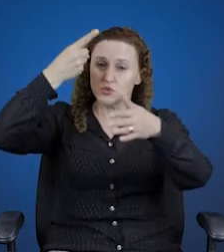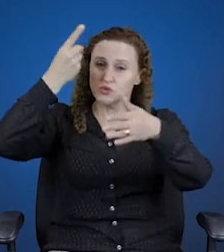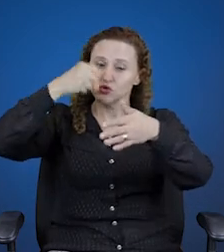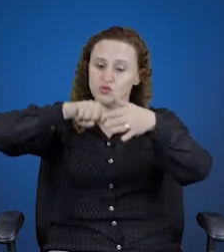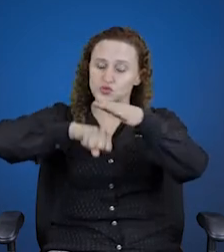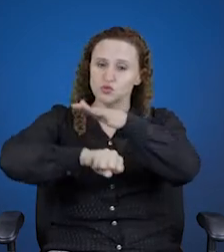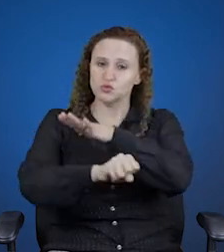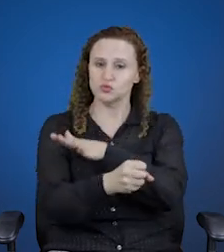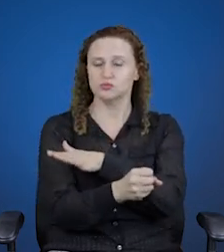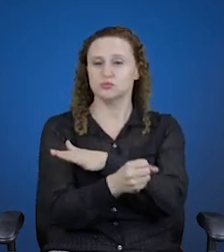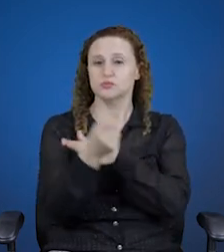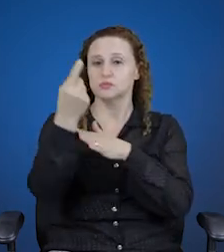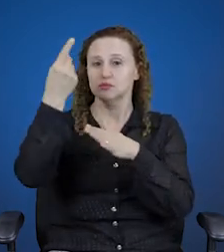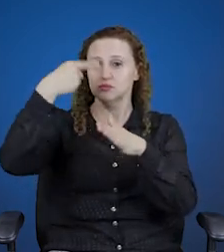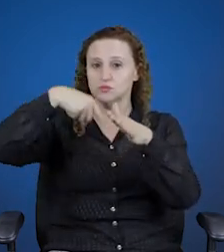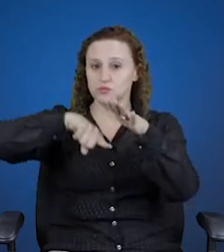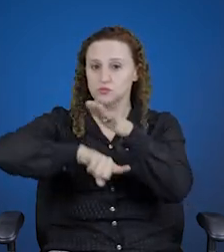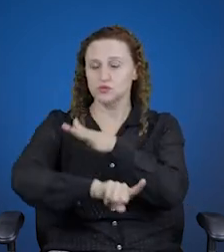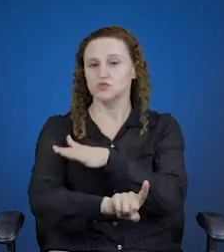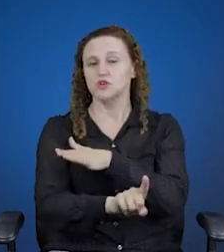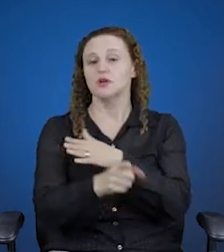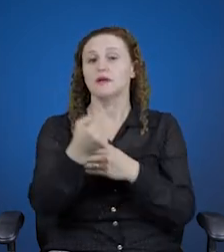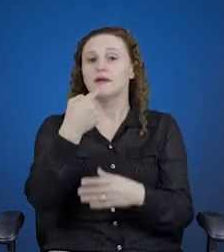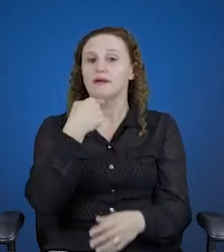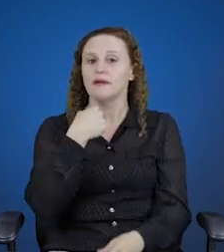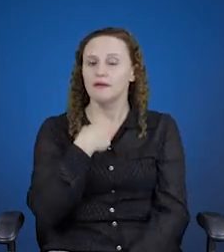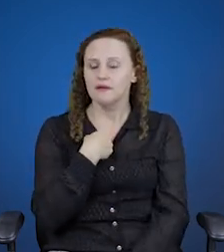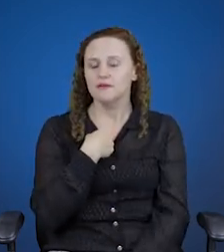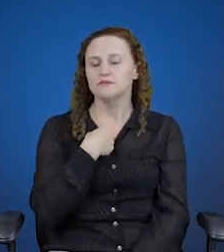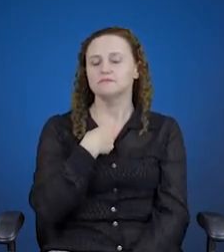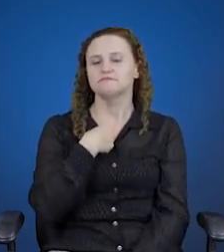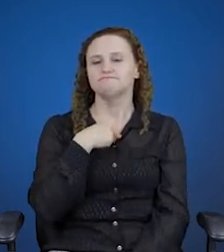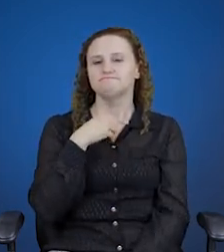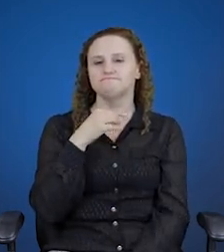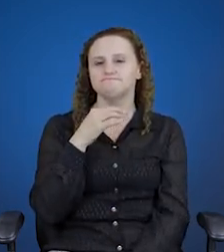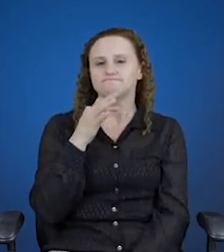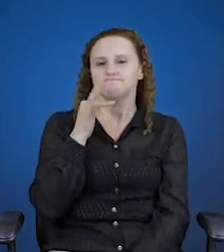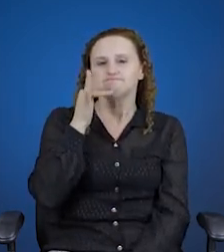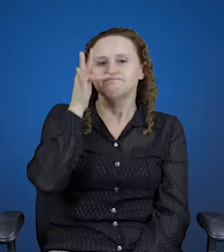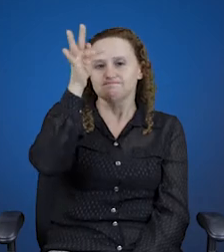presente do subjuntivo que eu seja